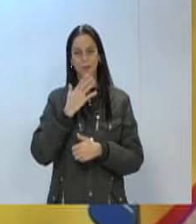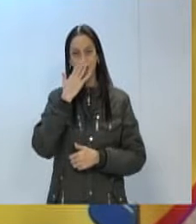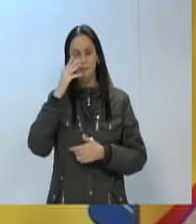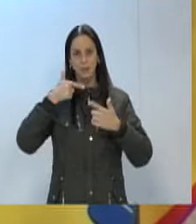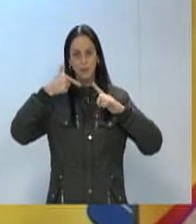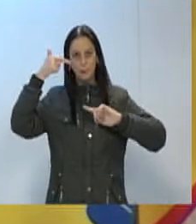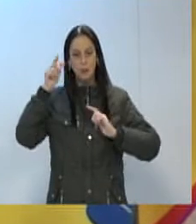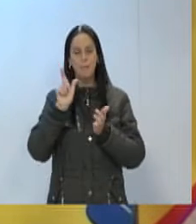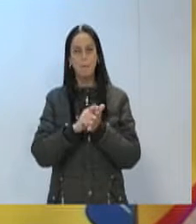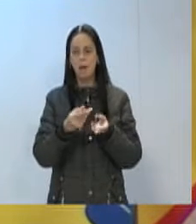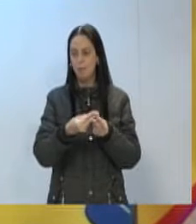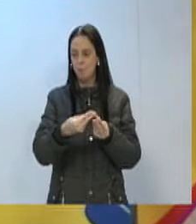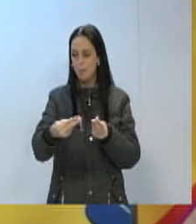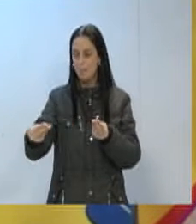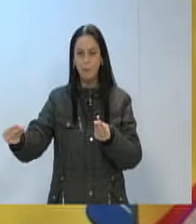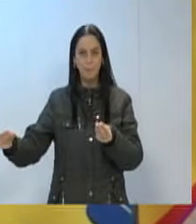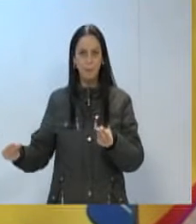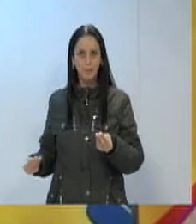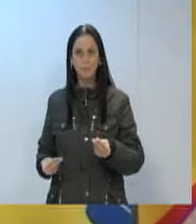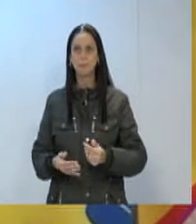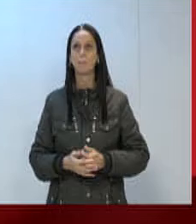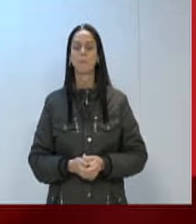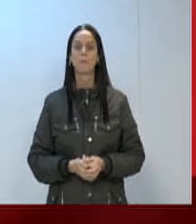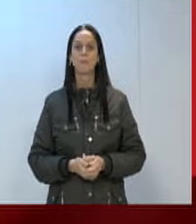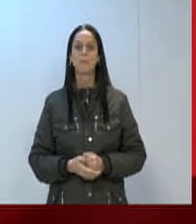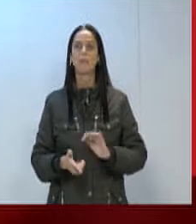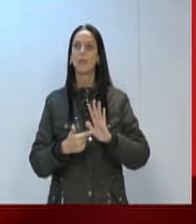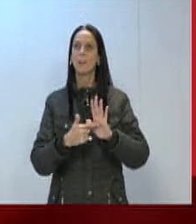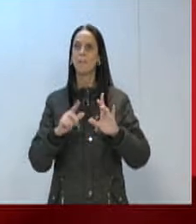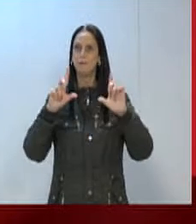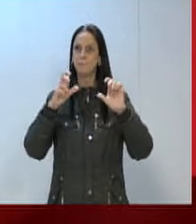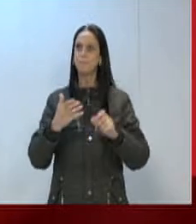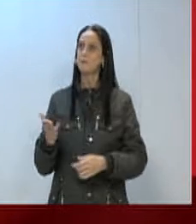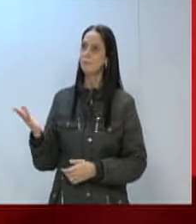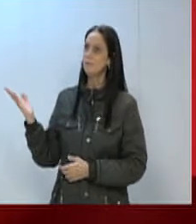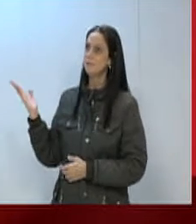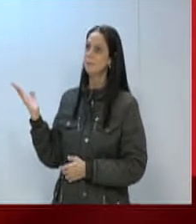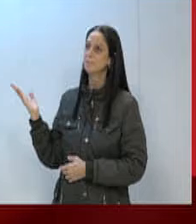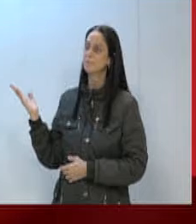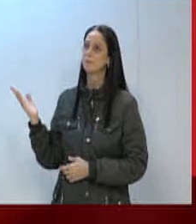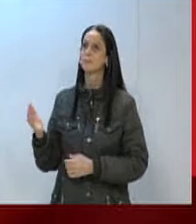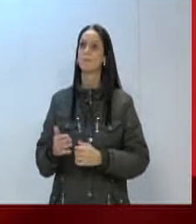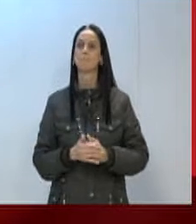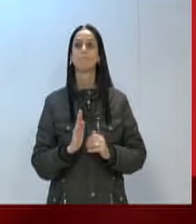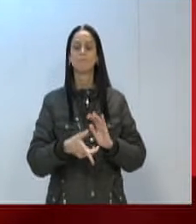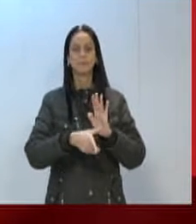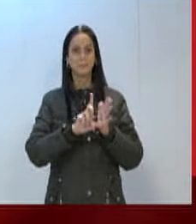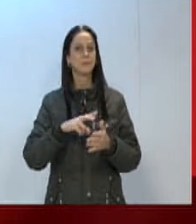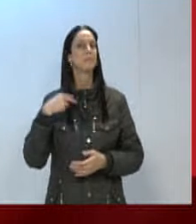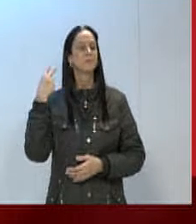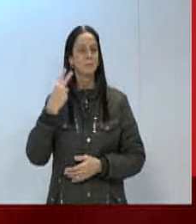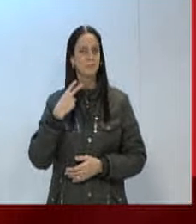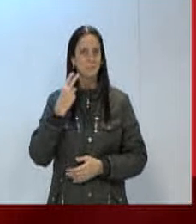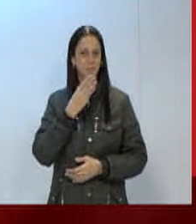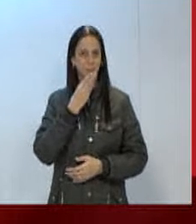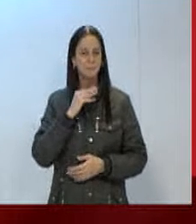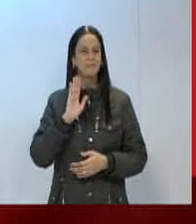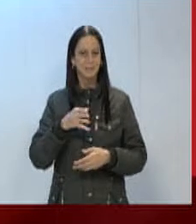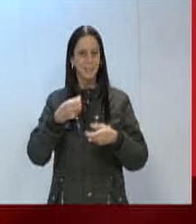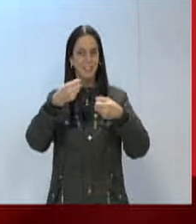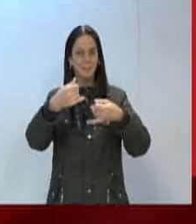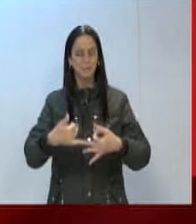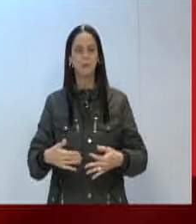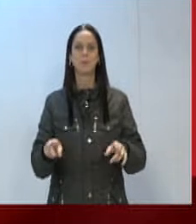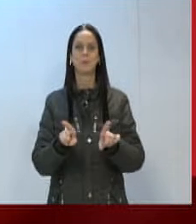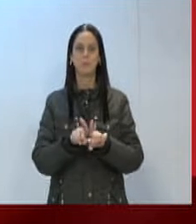Carlos Gomes abre a a quarta quinta imagem se puderes que hoje como o vereador Bruno Cunha já já falou aqui e